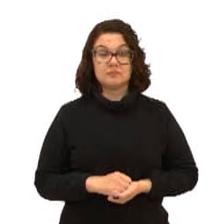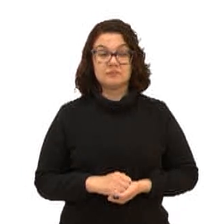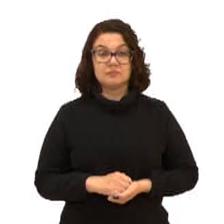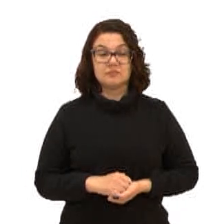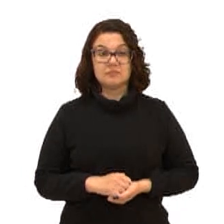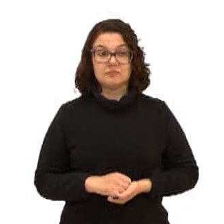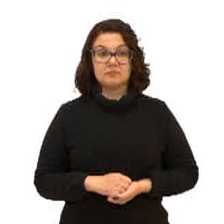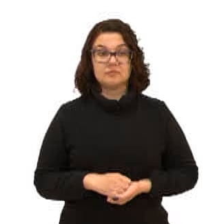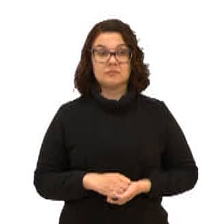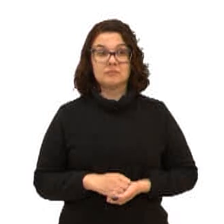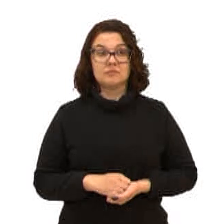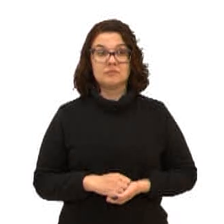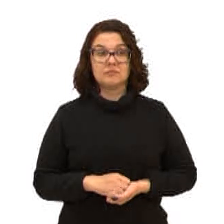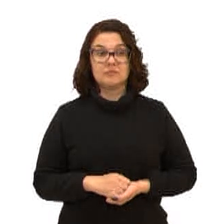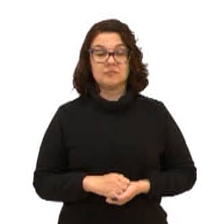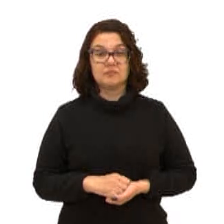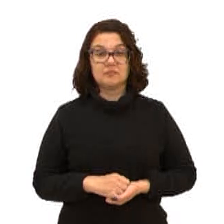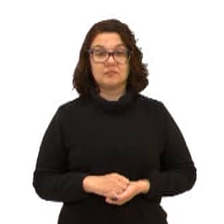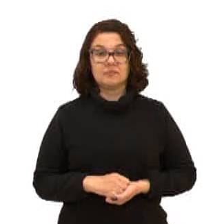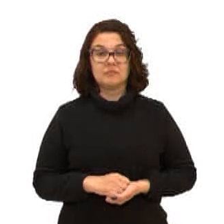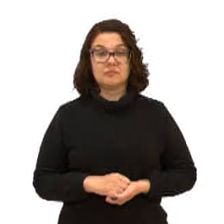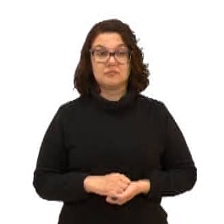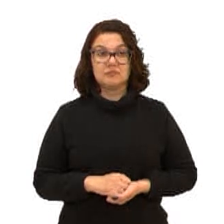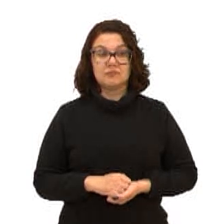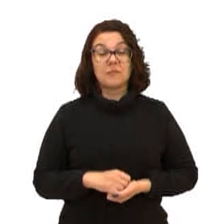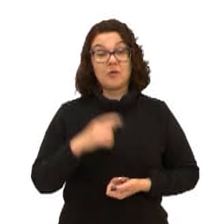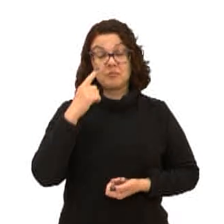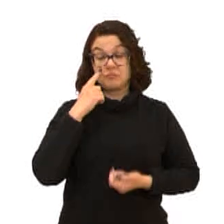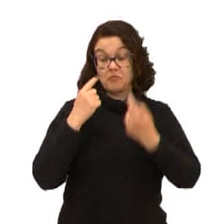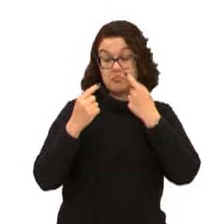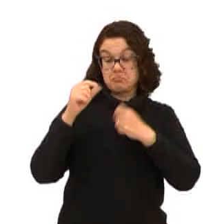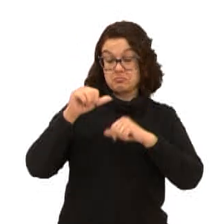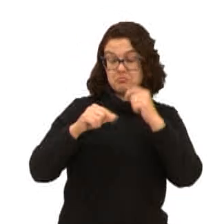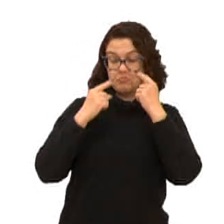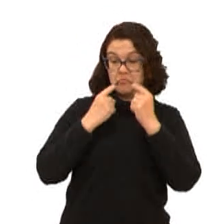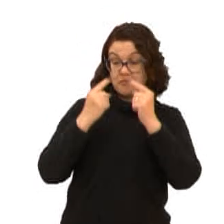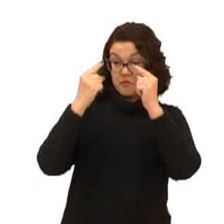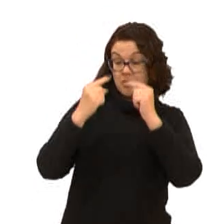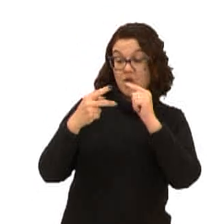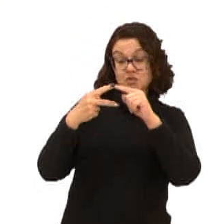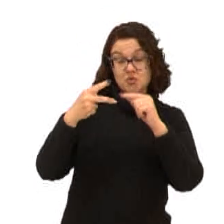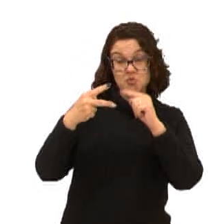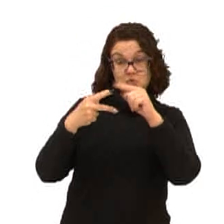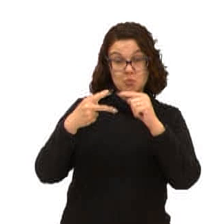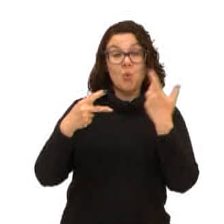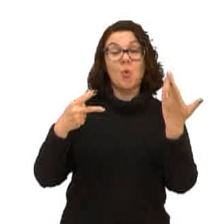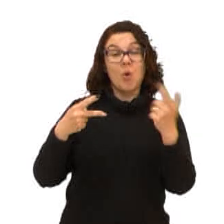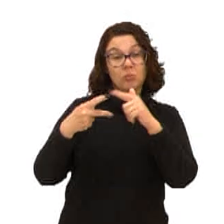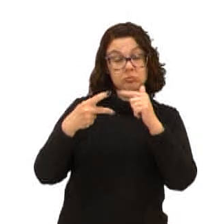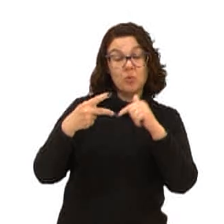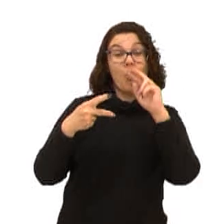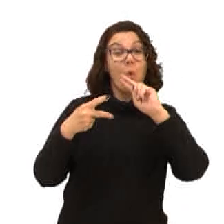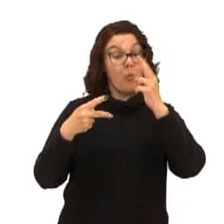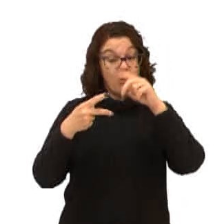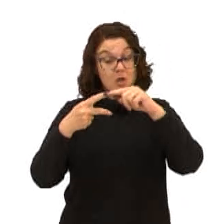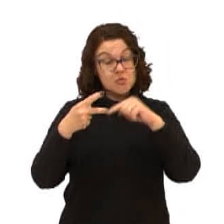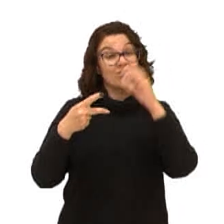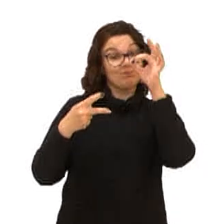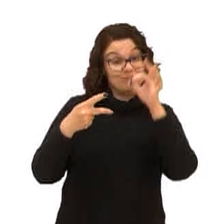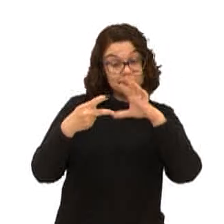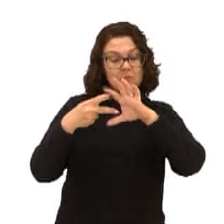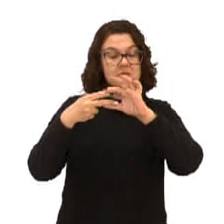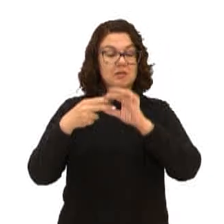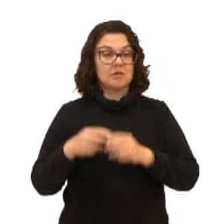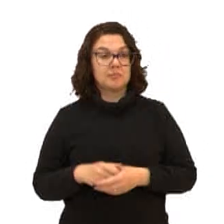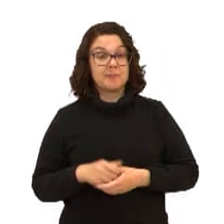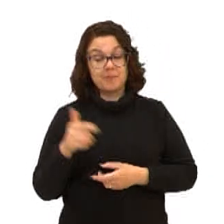la economía en general. Você vai avaliar, ver qual das duas ou se as duas estão corretas. Em la